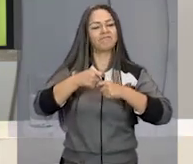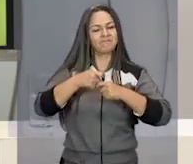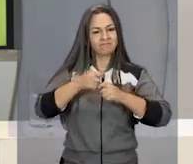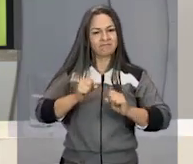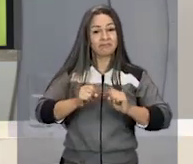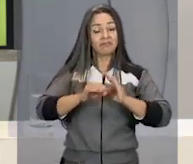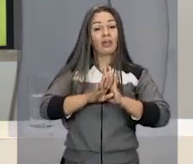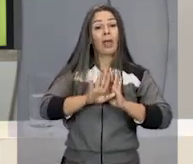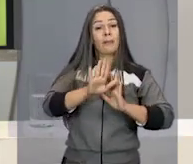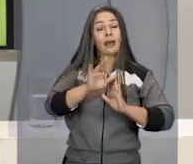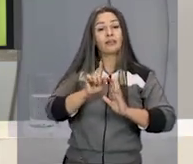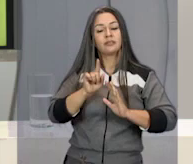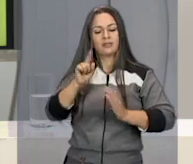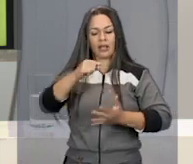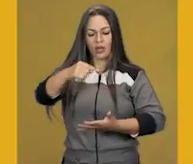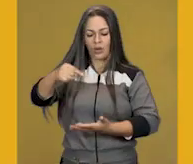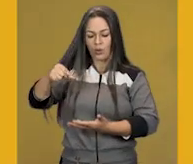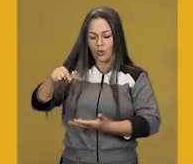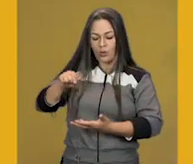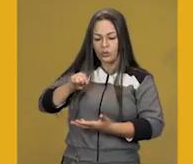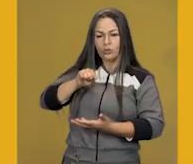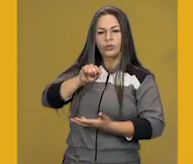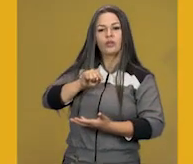né? A Índia é esse país